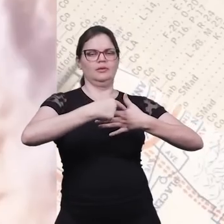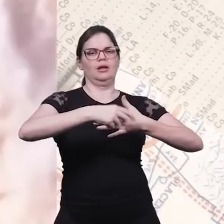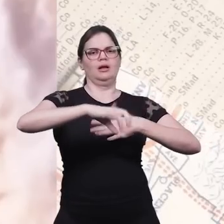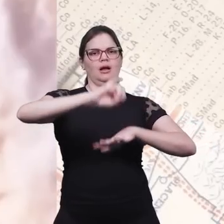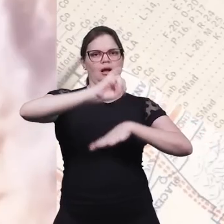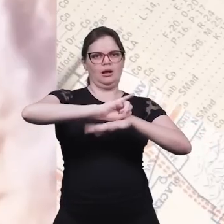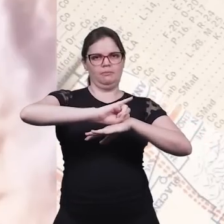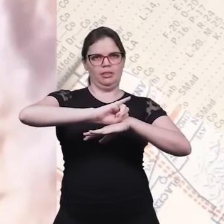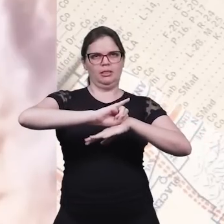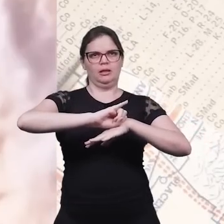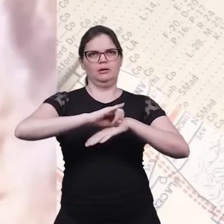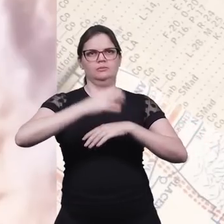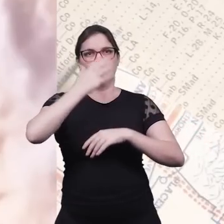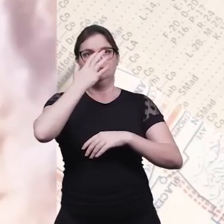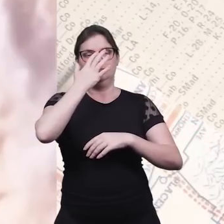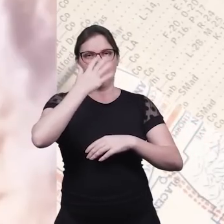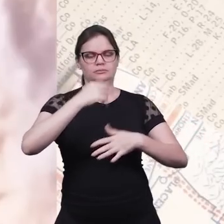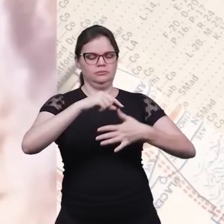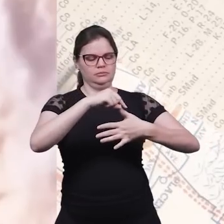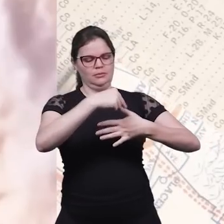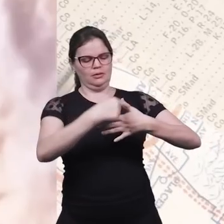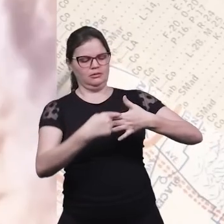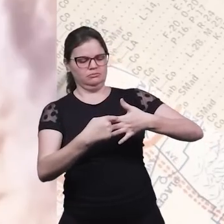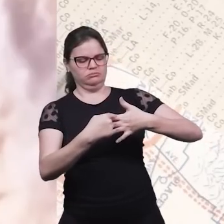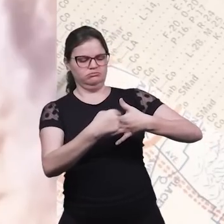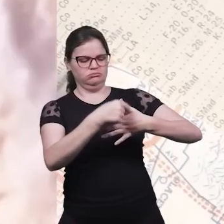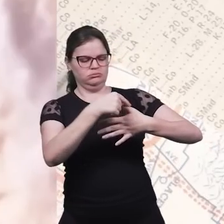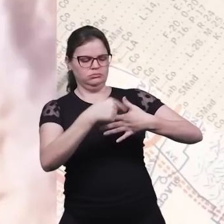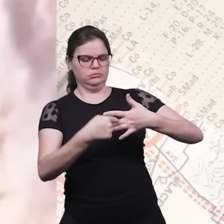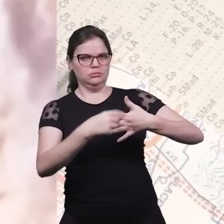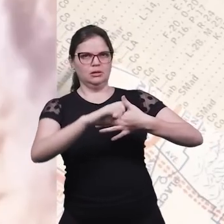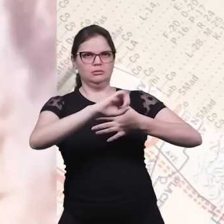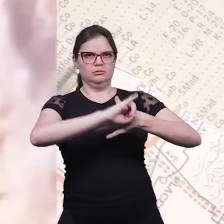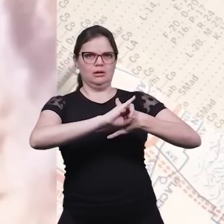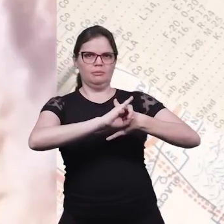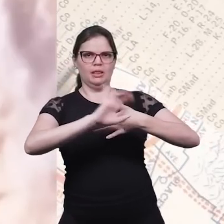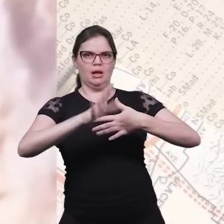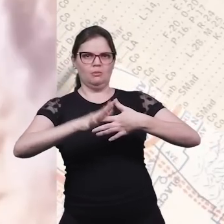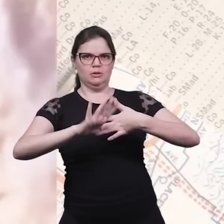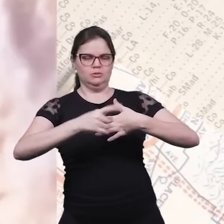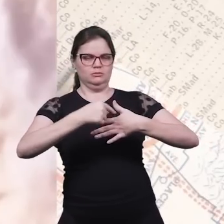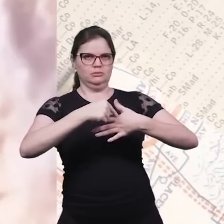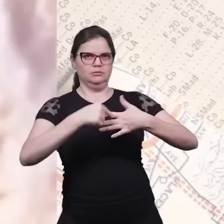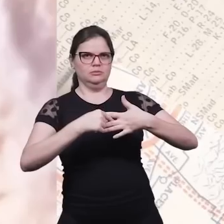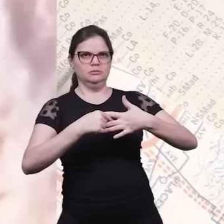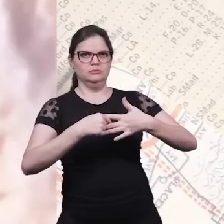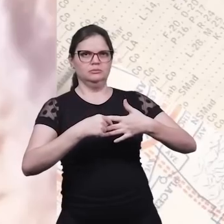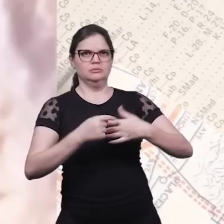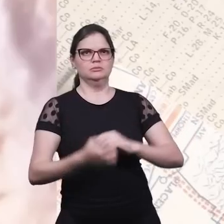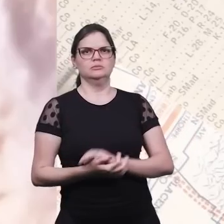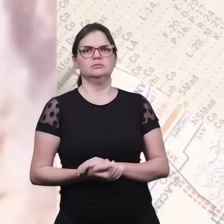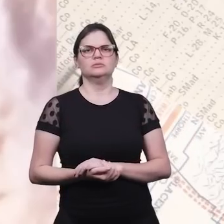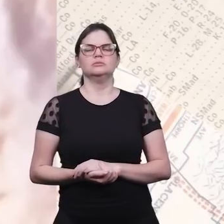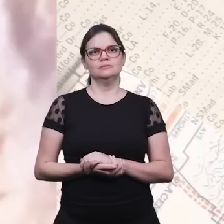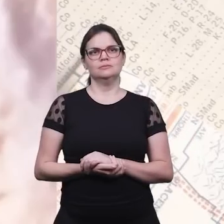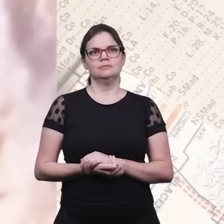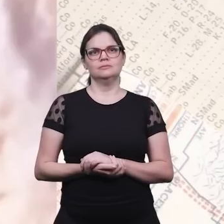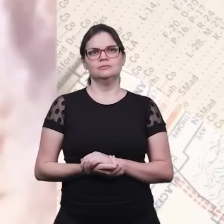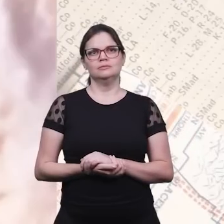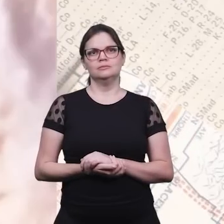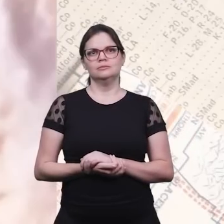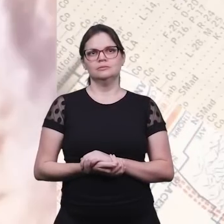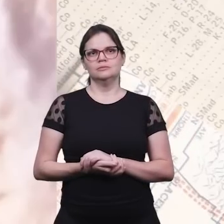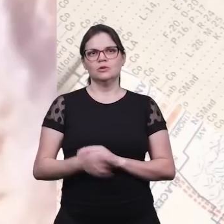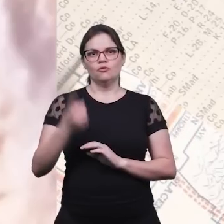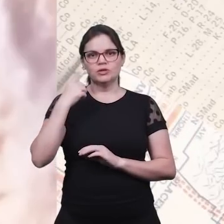cima está Ramsés e Pitom. Tu caminhasse isso ali? Não, essa parte eu não cheguei a passar. Então, eles foram